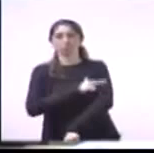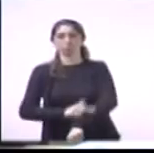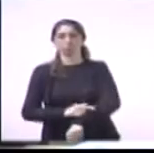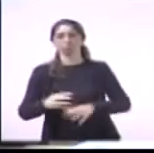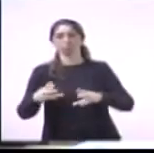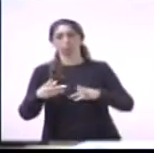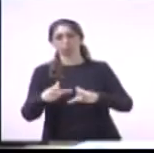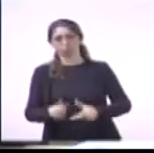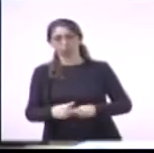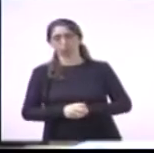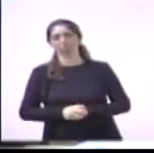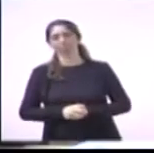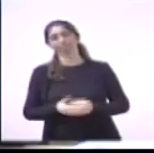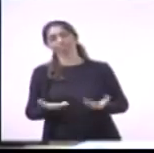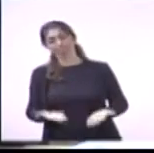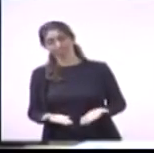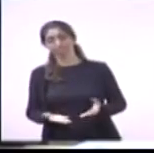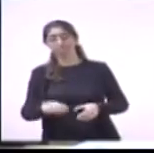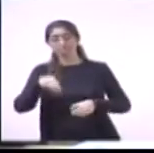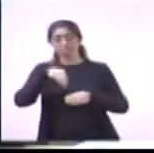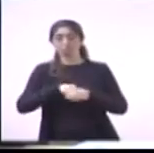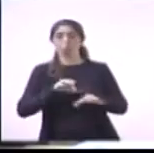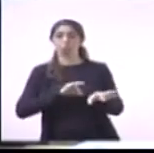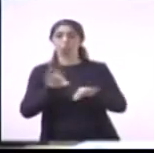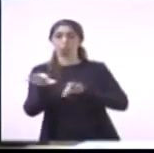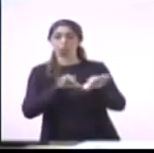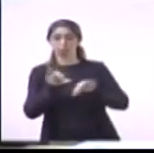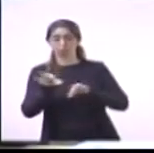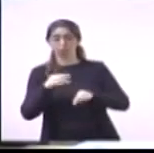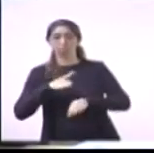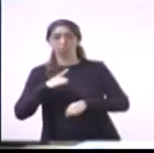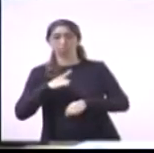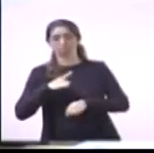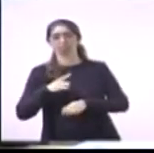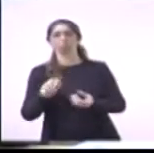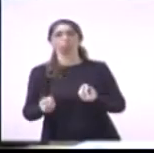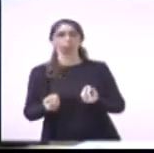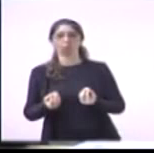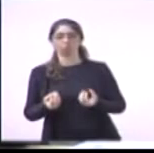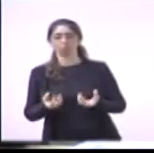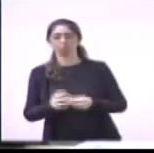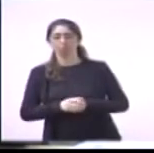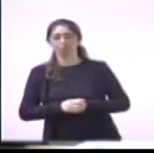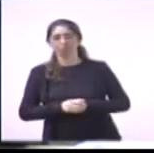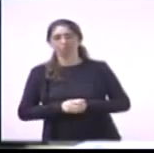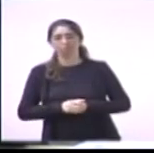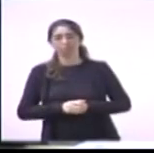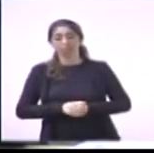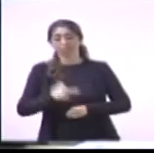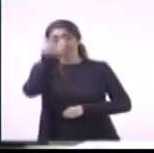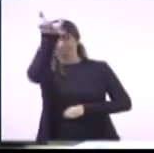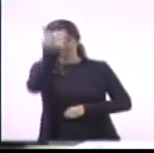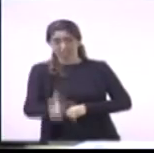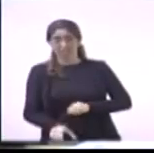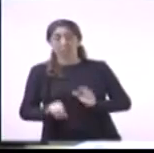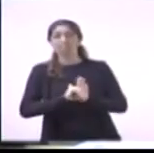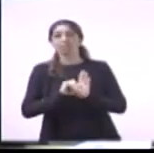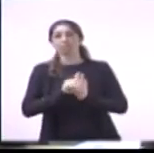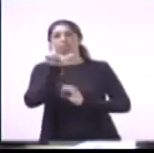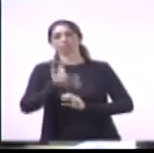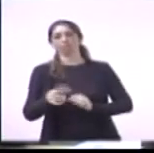termo identidade de gênero, onde compreende que todas as